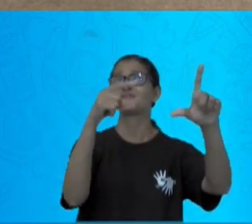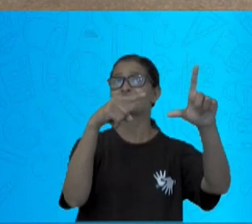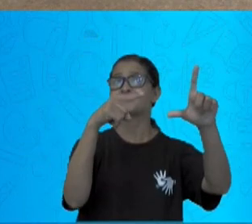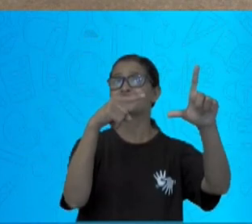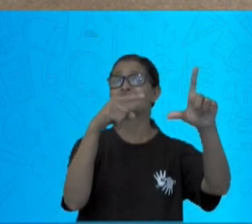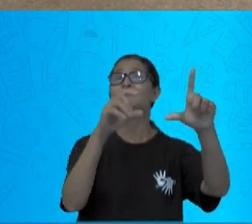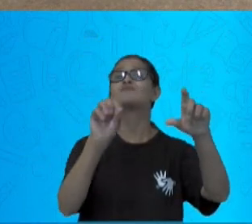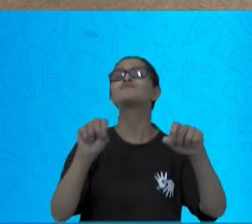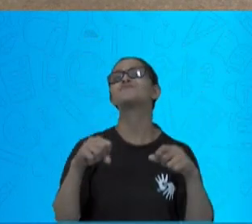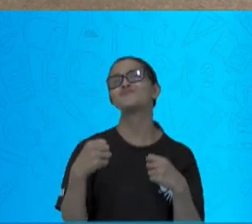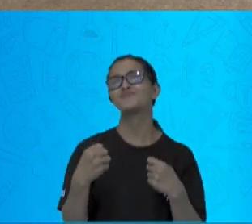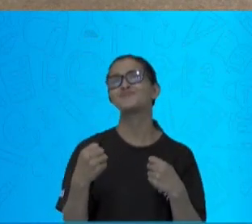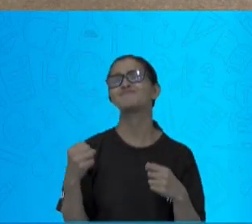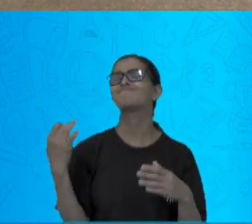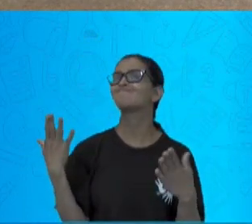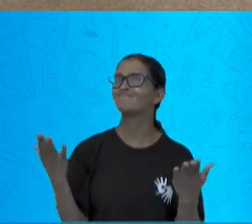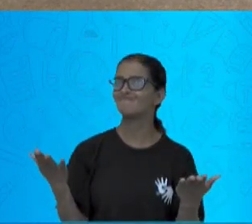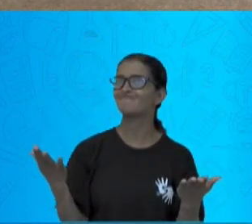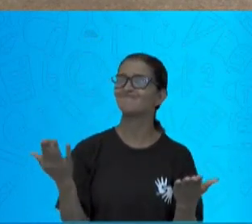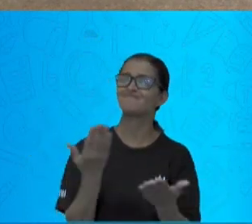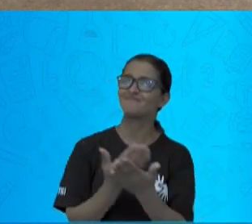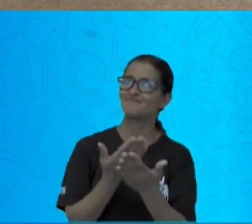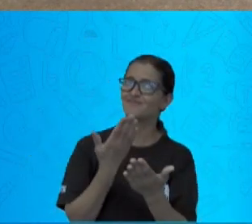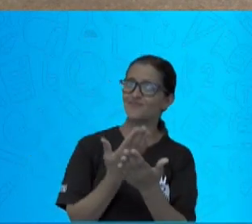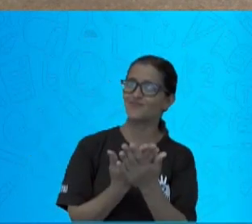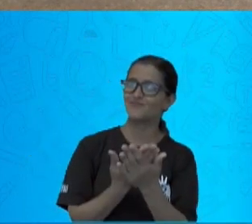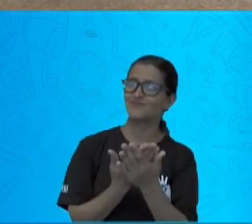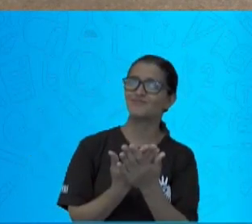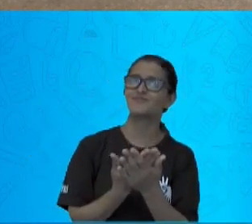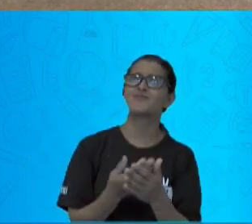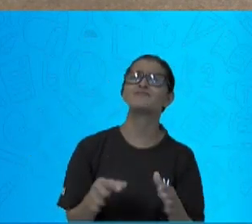vai poder acessar a nossa plataforma, beleza?